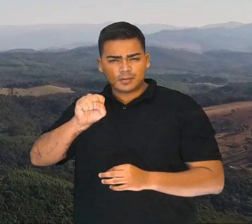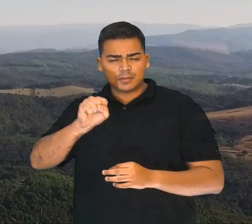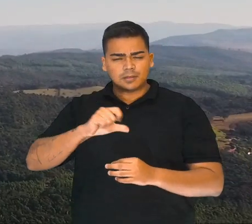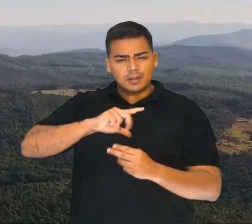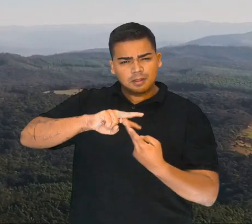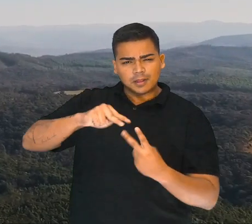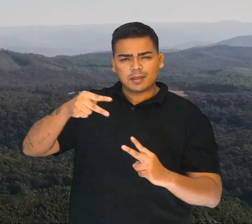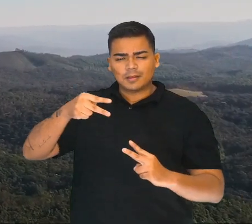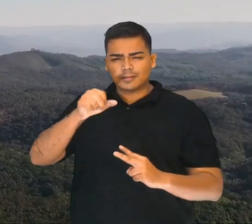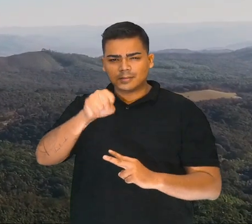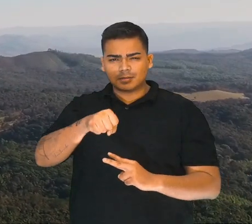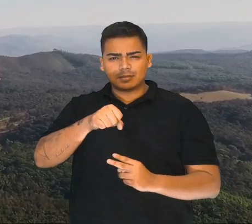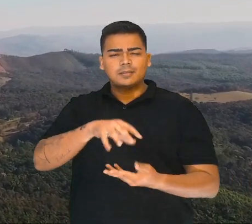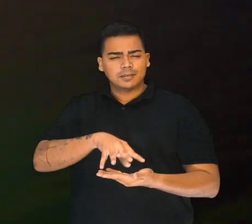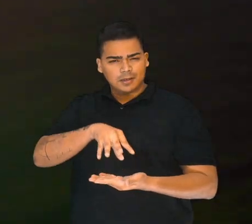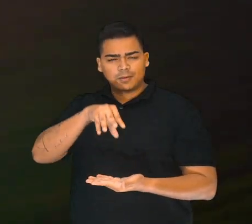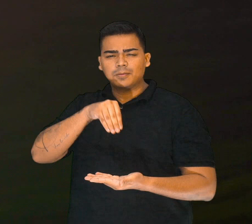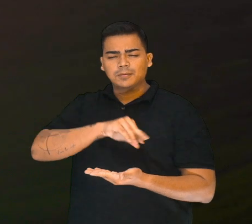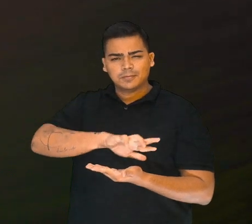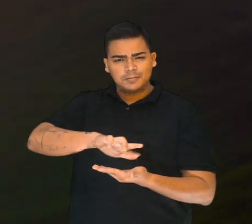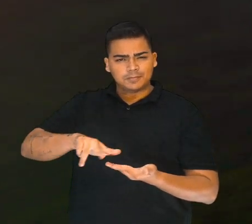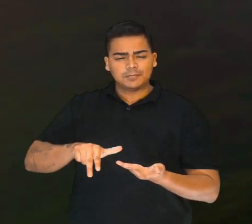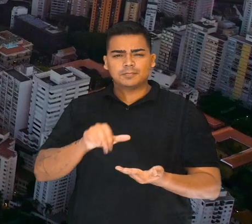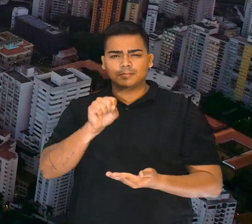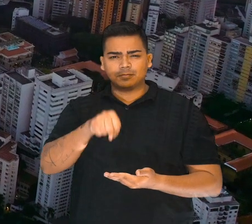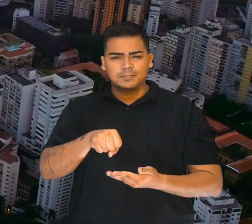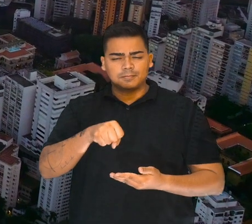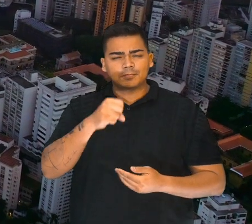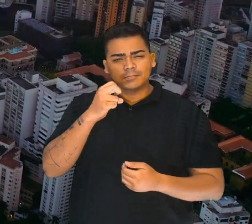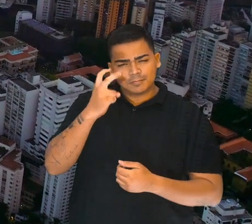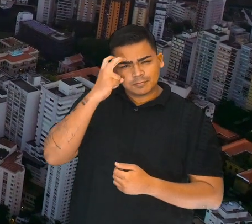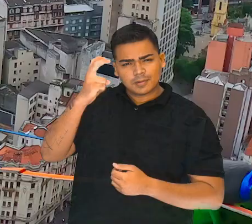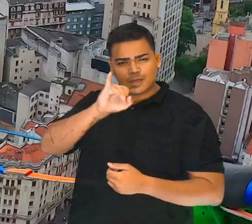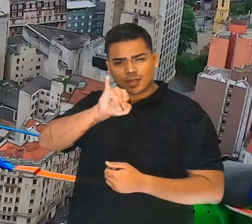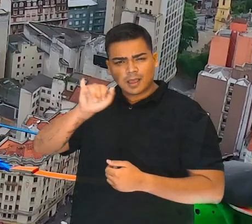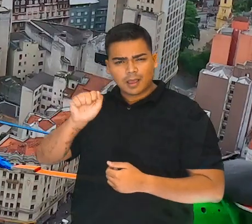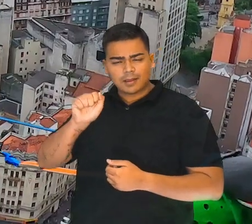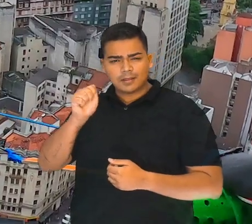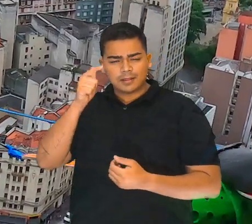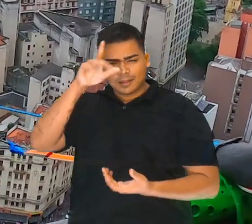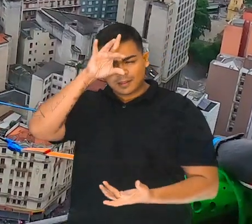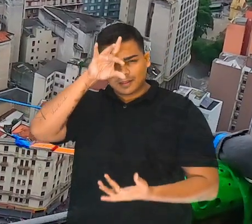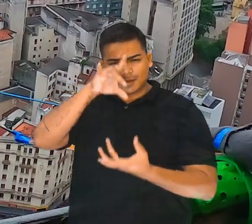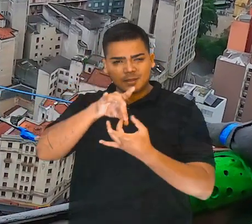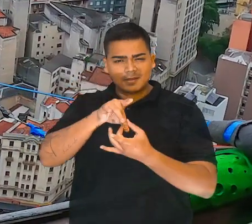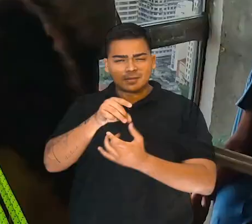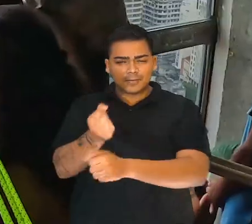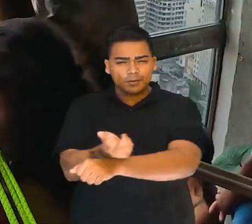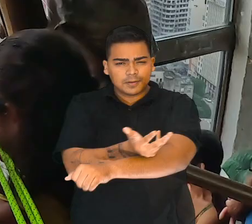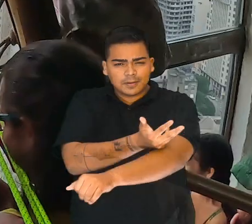DNA? Tem. E tem alma, e muita também. Quando a inteligência artificial se conecta às nossas emoções